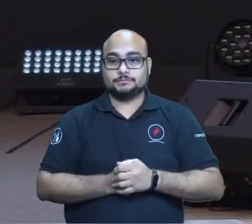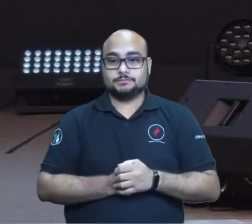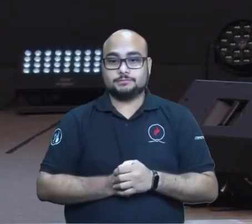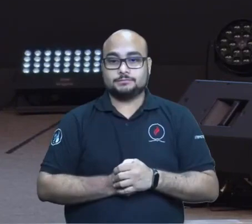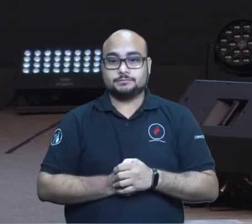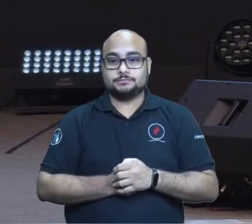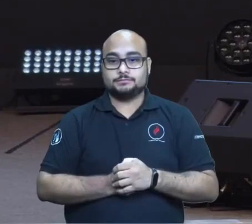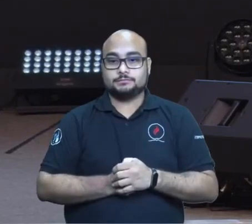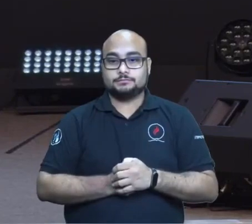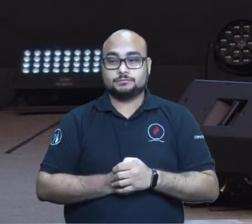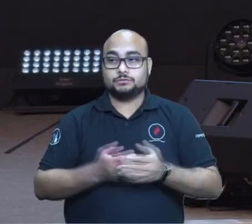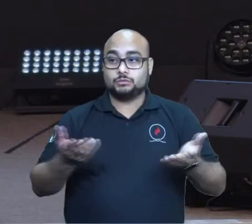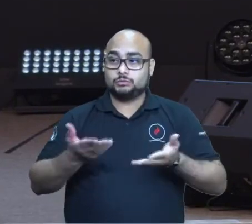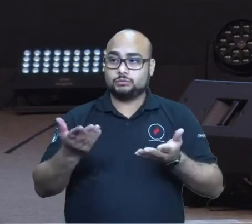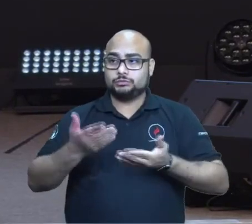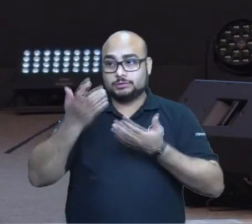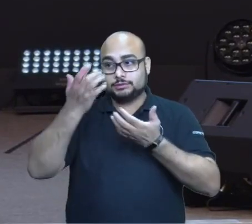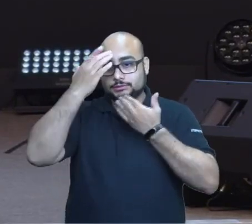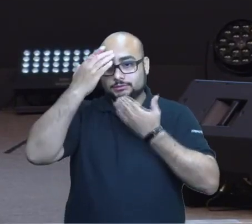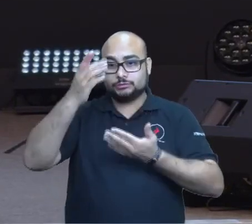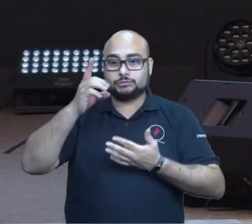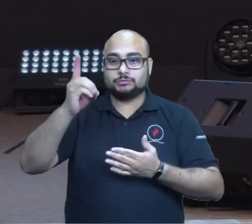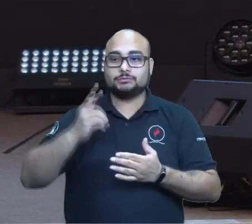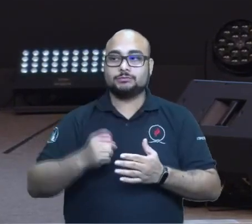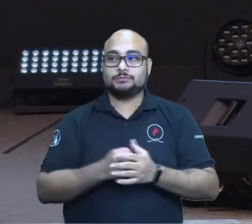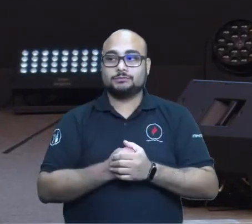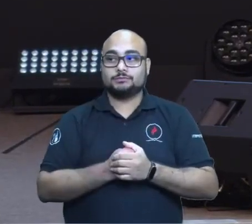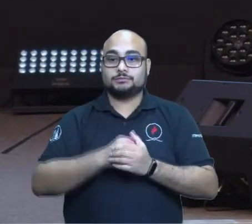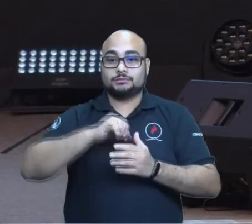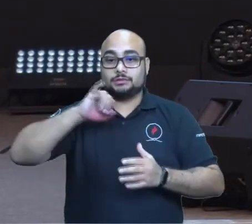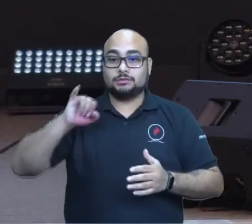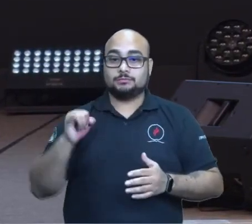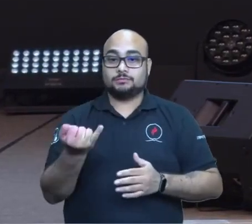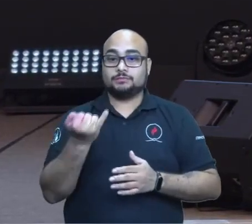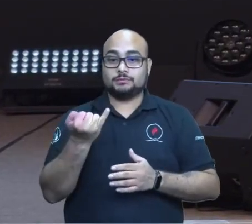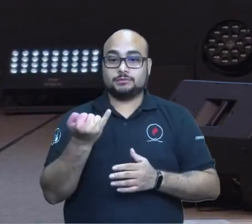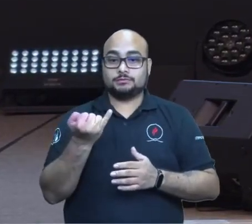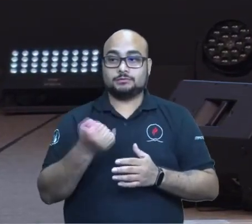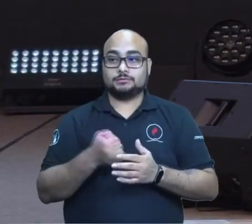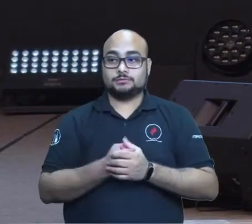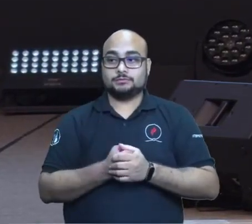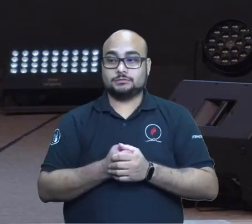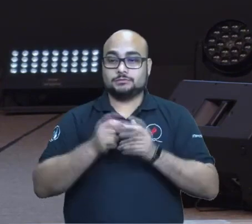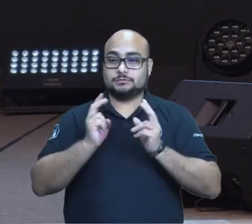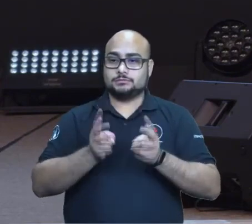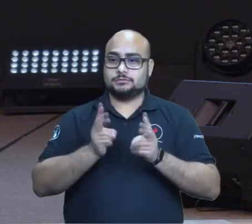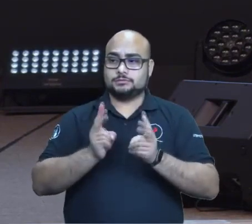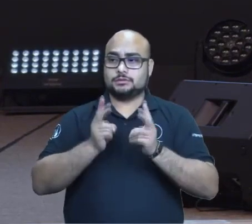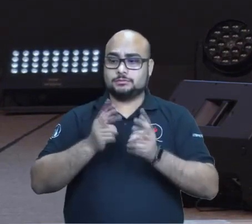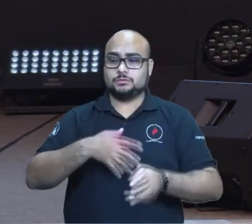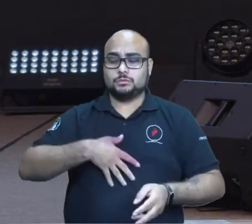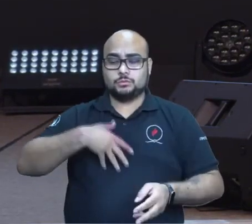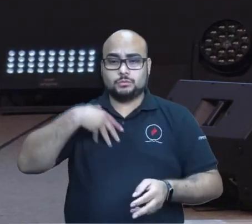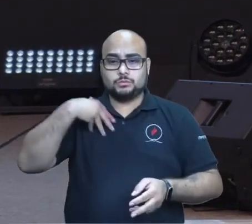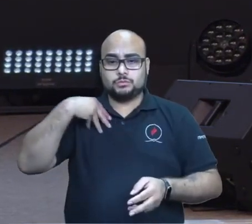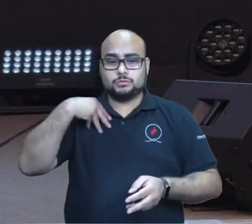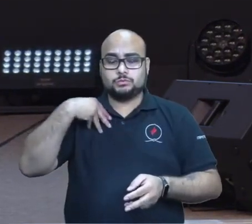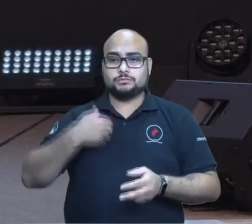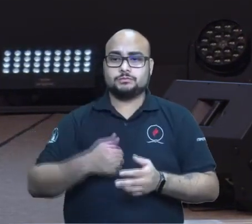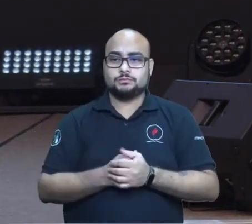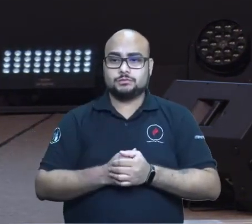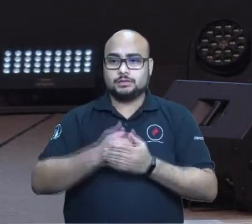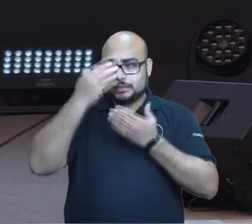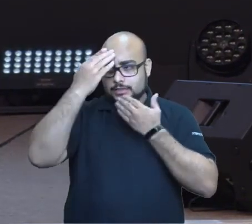quero agradecer a Deus por essa oportunidade sempre tão rosa que está aqui ministrando agradecer o pastor